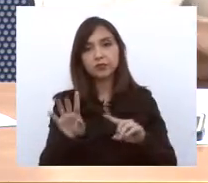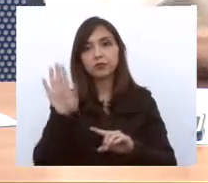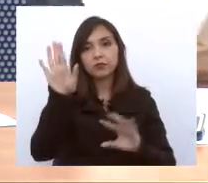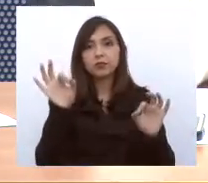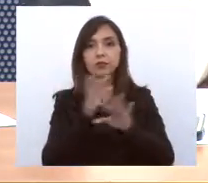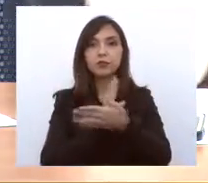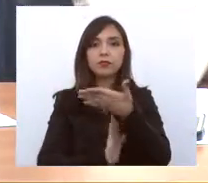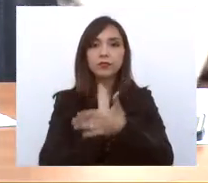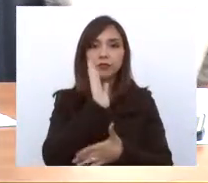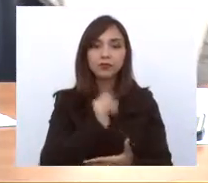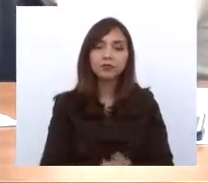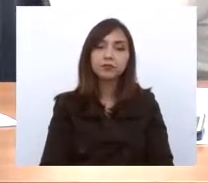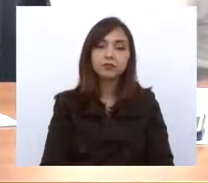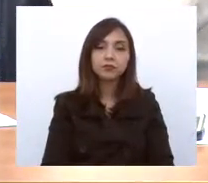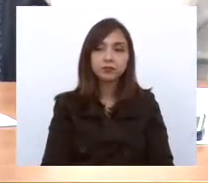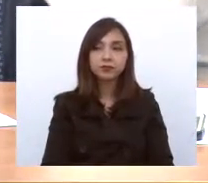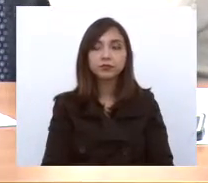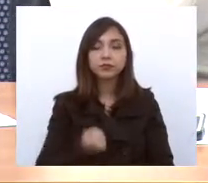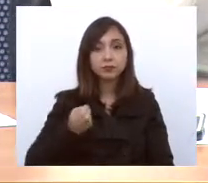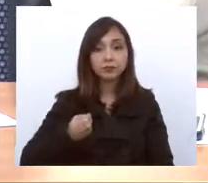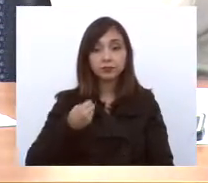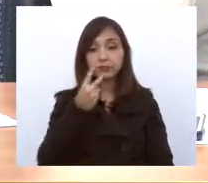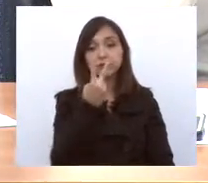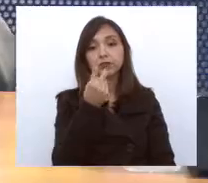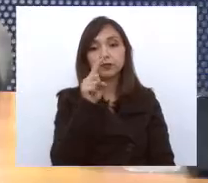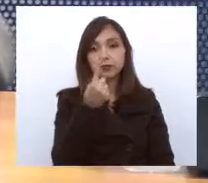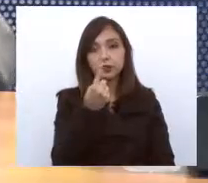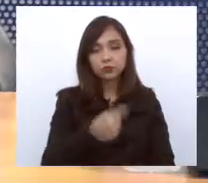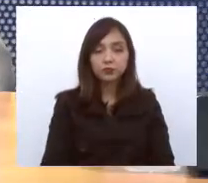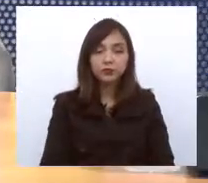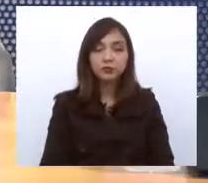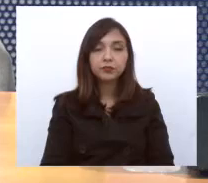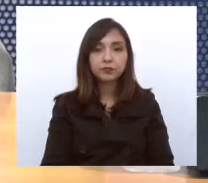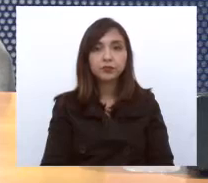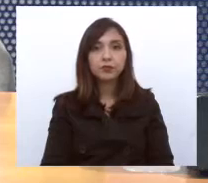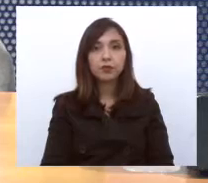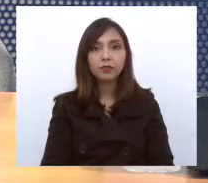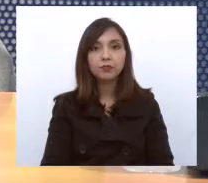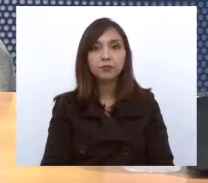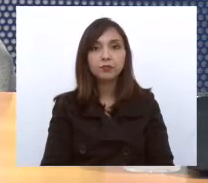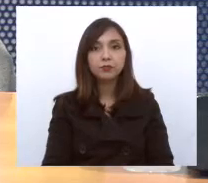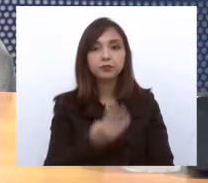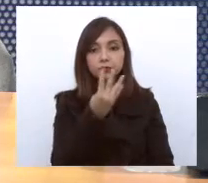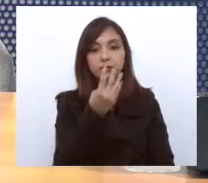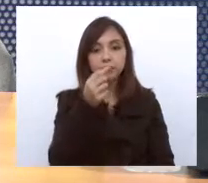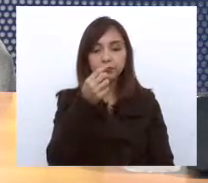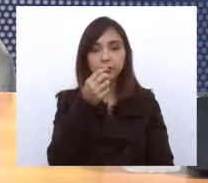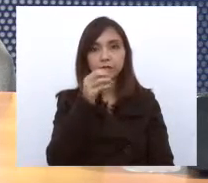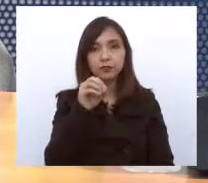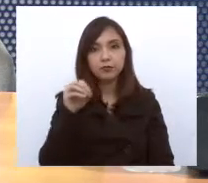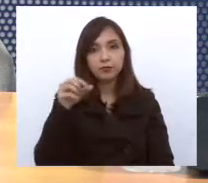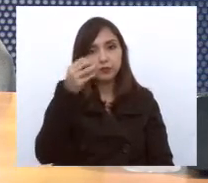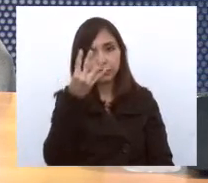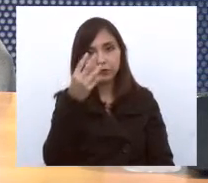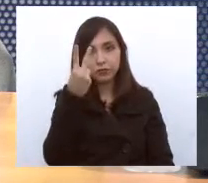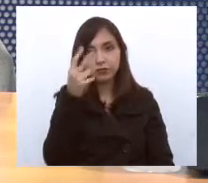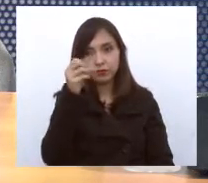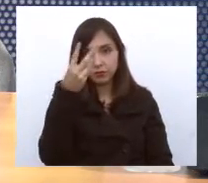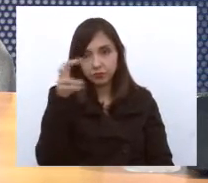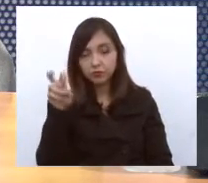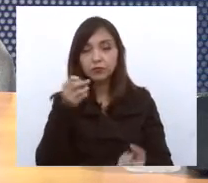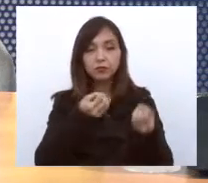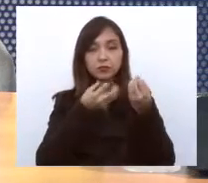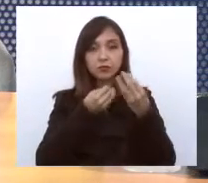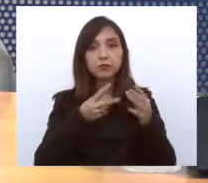contrárias manifestam. Encerrada a votação, aprovado, encaminhe-se. Item 21. Leitura, discussão e votação do requerimento 4704/2015.